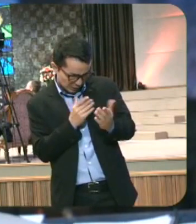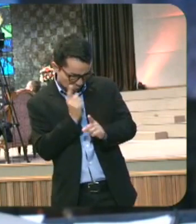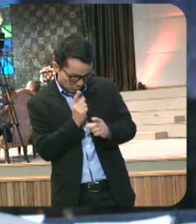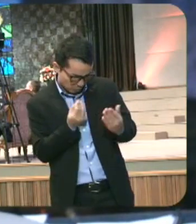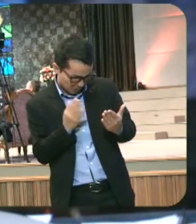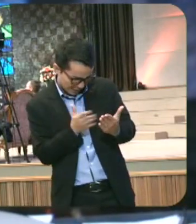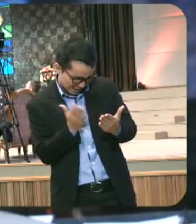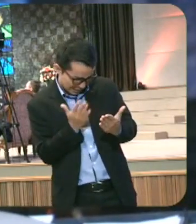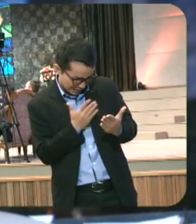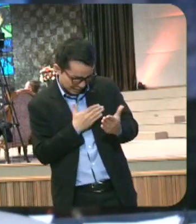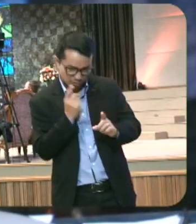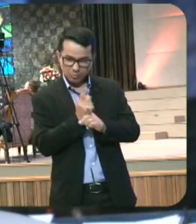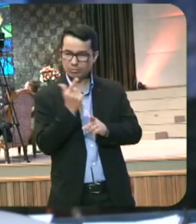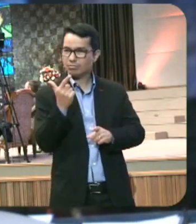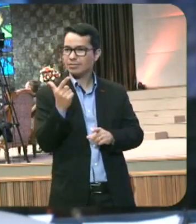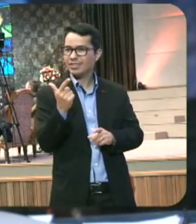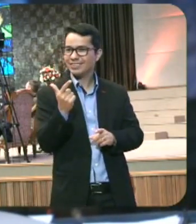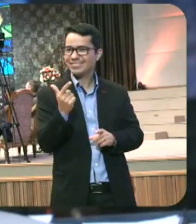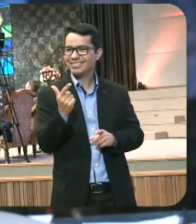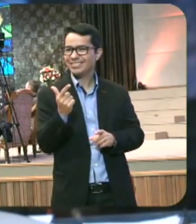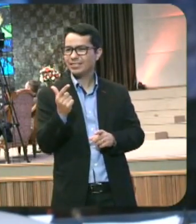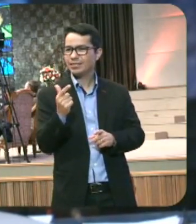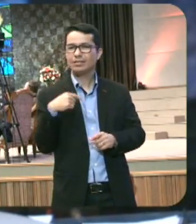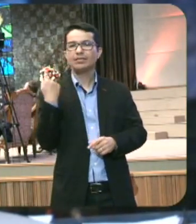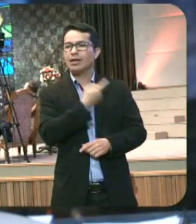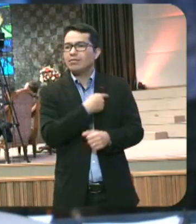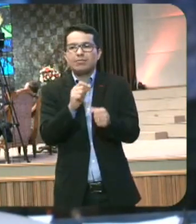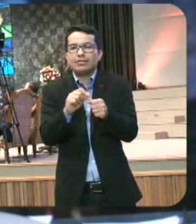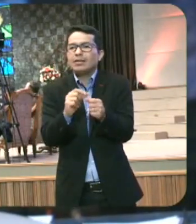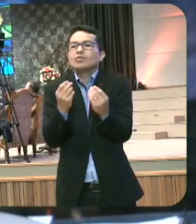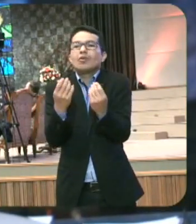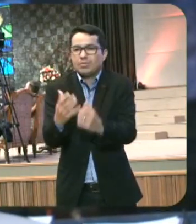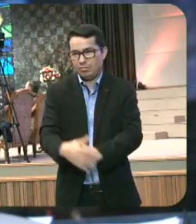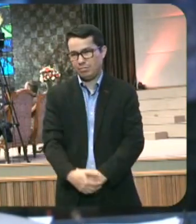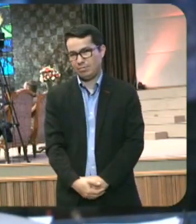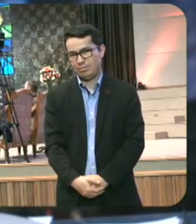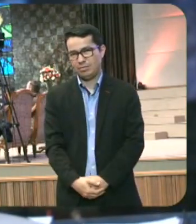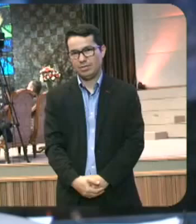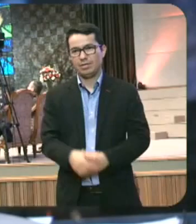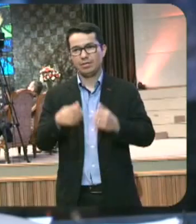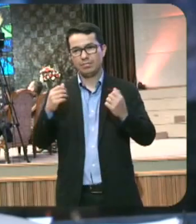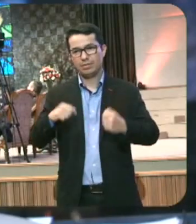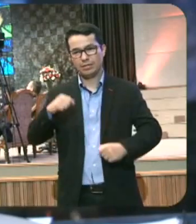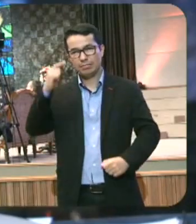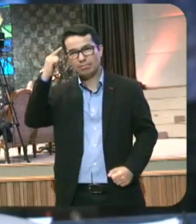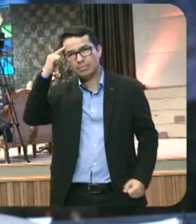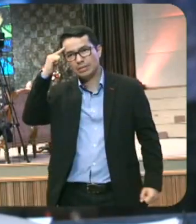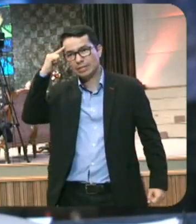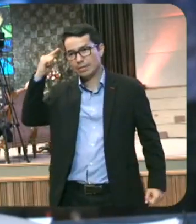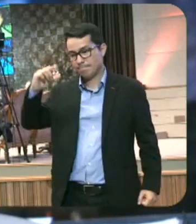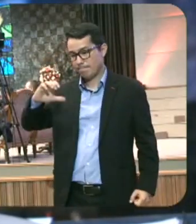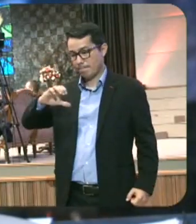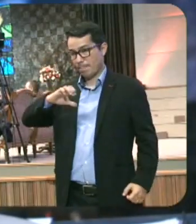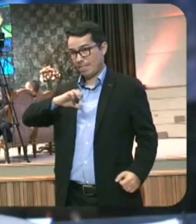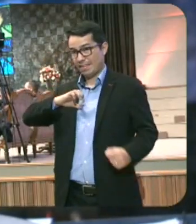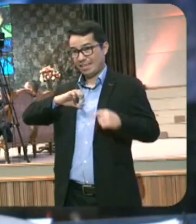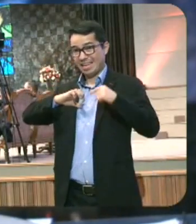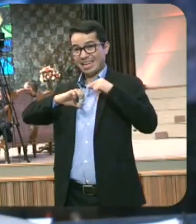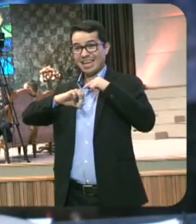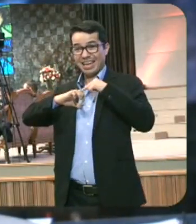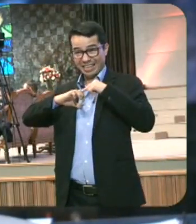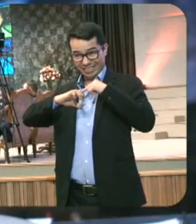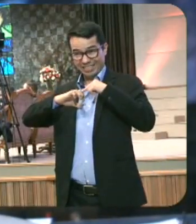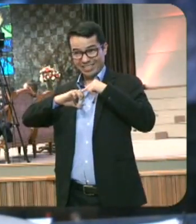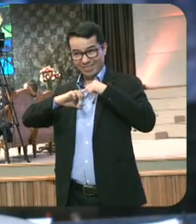éticas do dia de hoje. E o que a gente faz? A gente procura os valores e os princípios da palavra